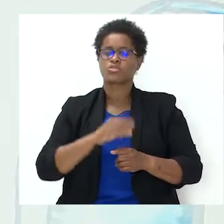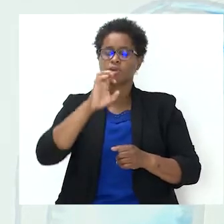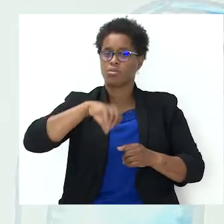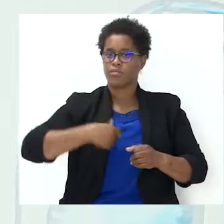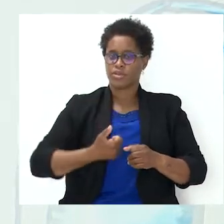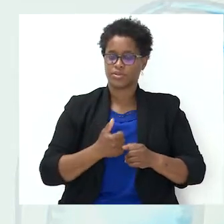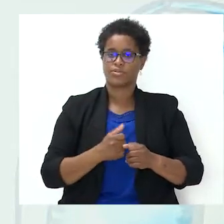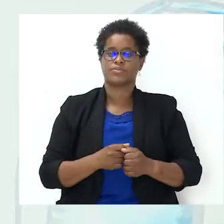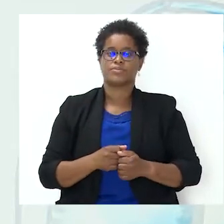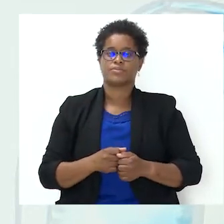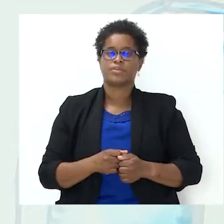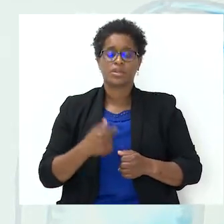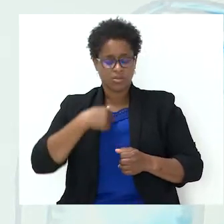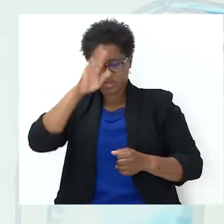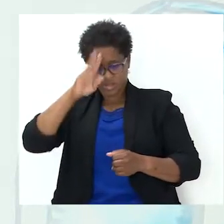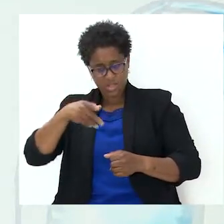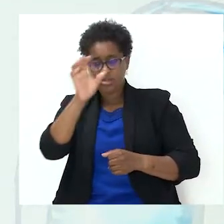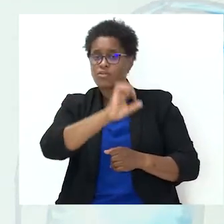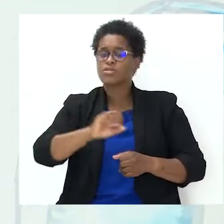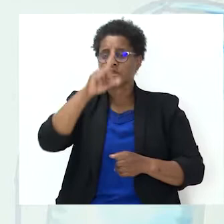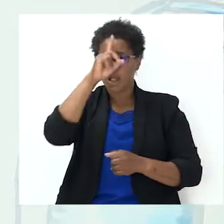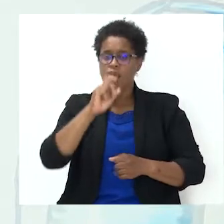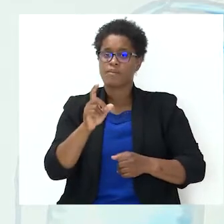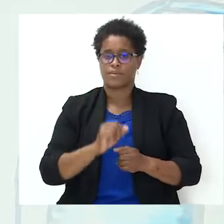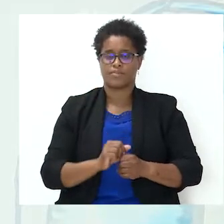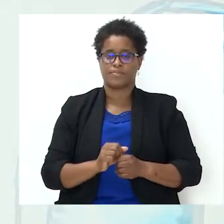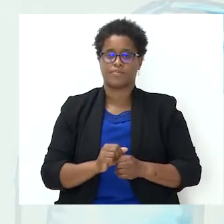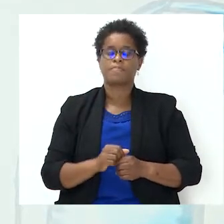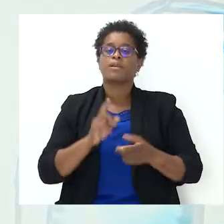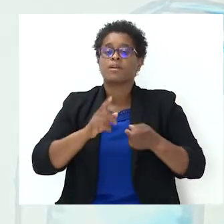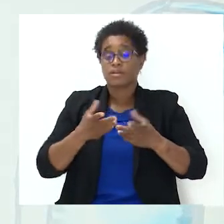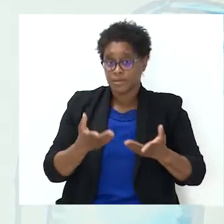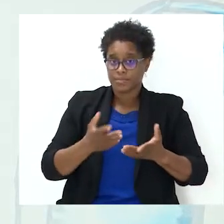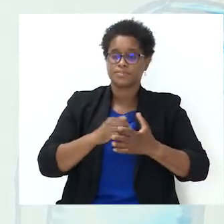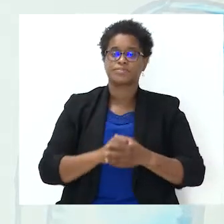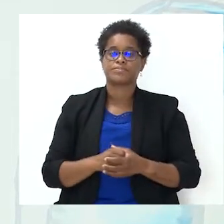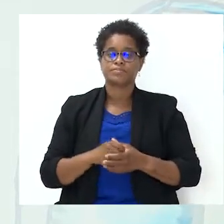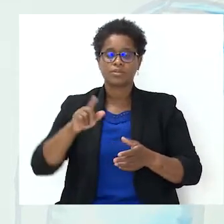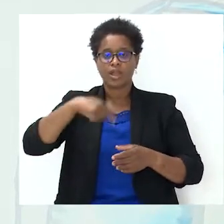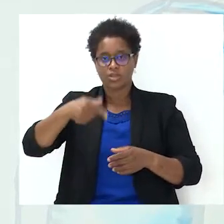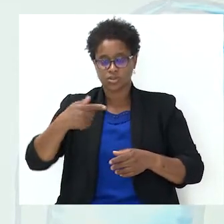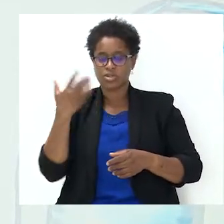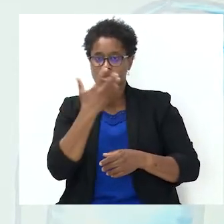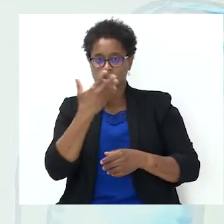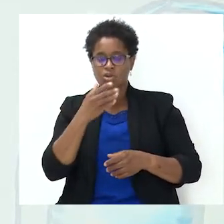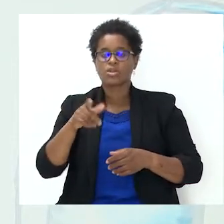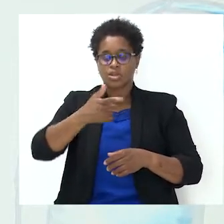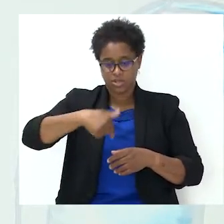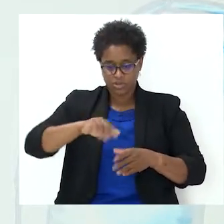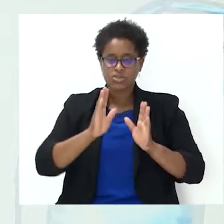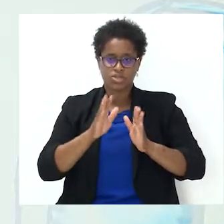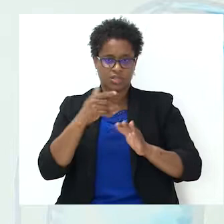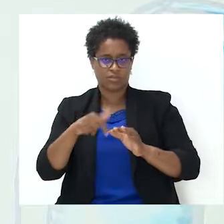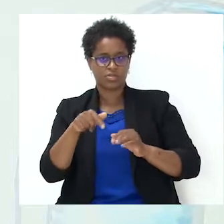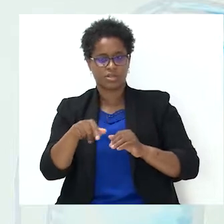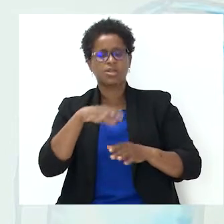Cabo Verde. Não sei se estão a lembrar que nas outras aulas que nós já tivemos aqui,